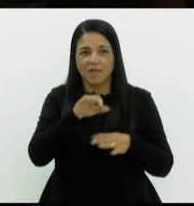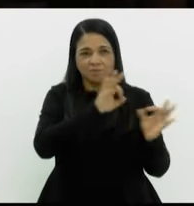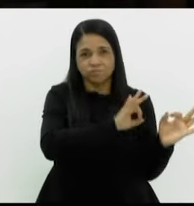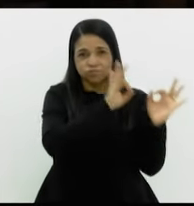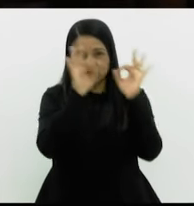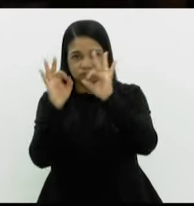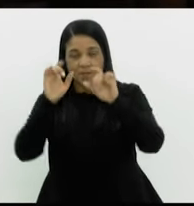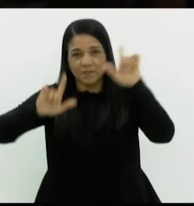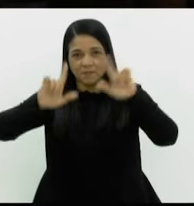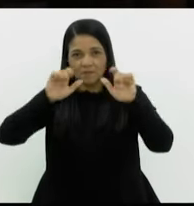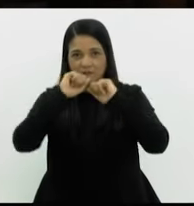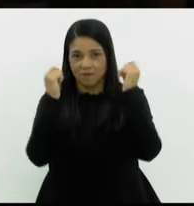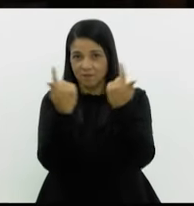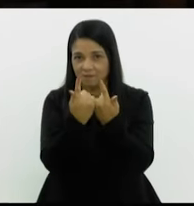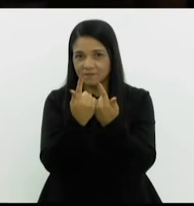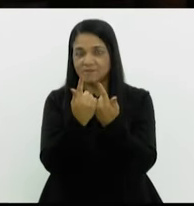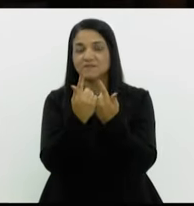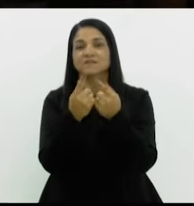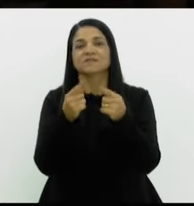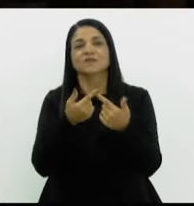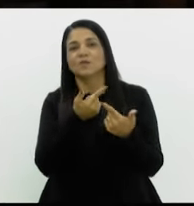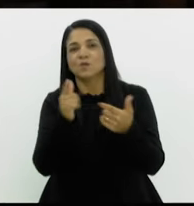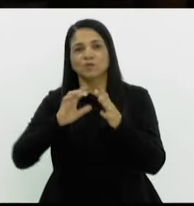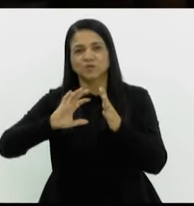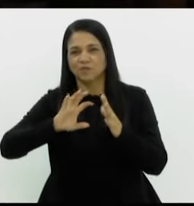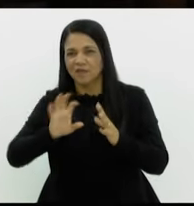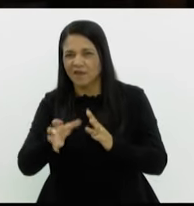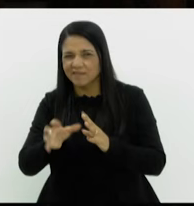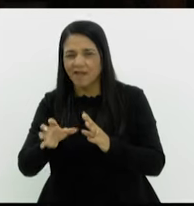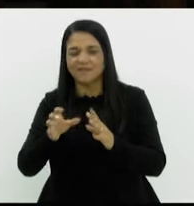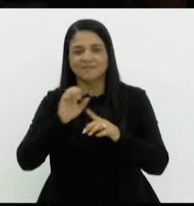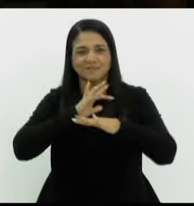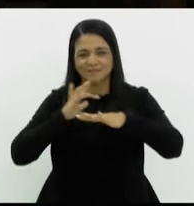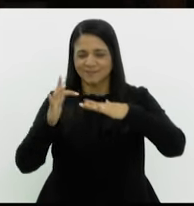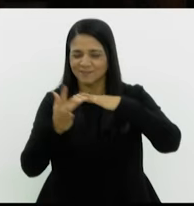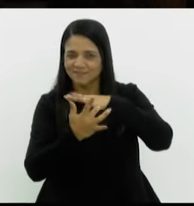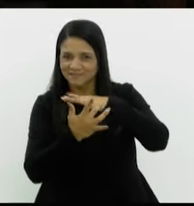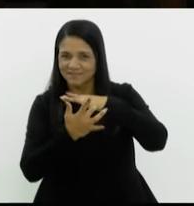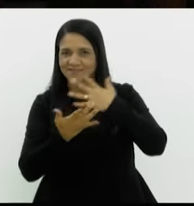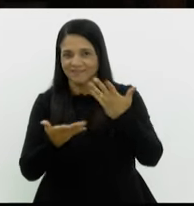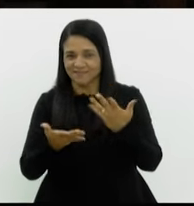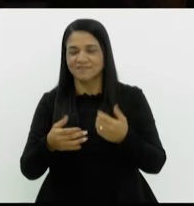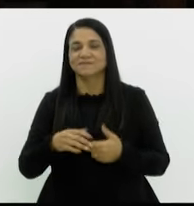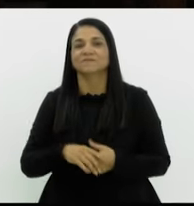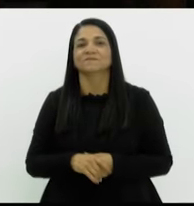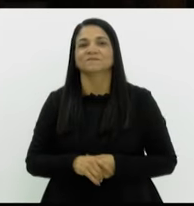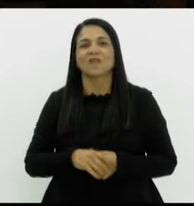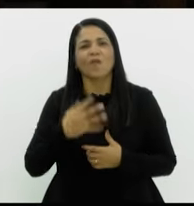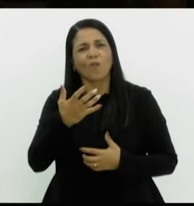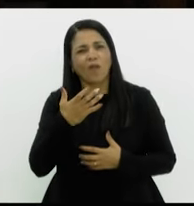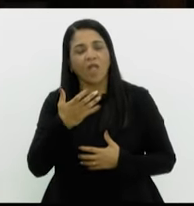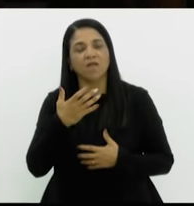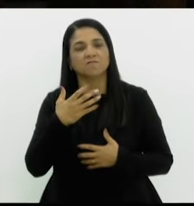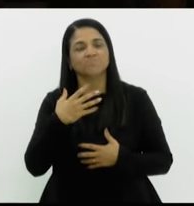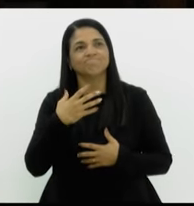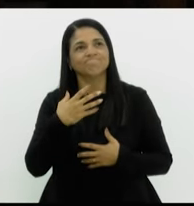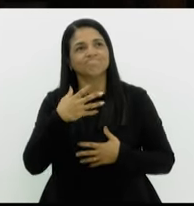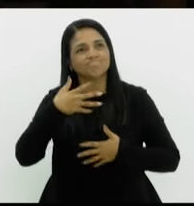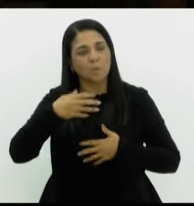TV Alerja e demais canais das redes sociais. Quero aqui externar a